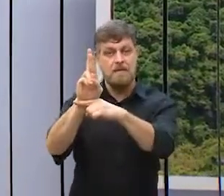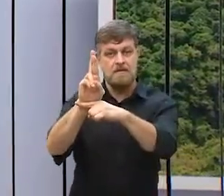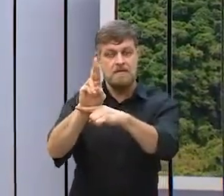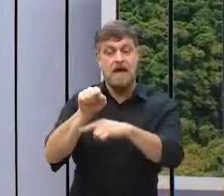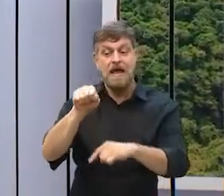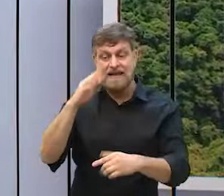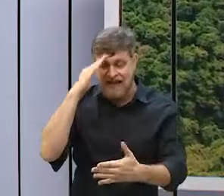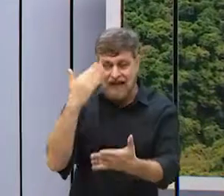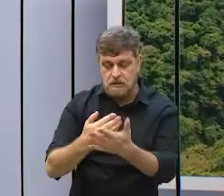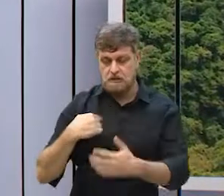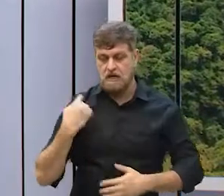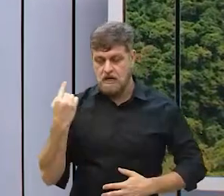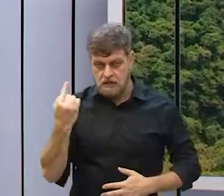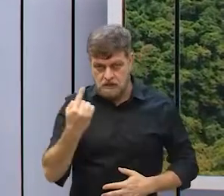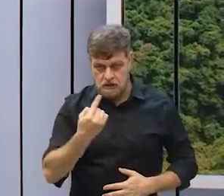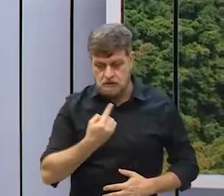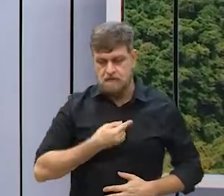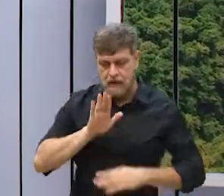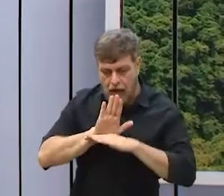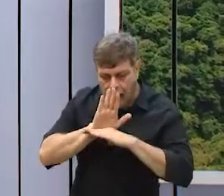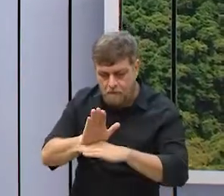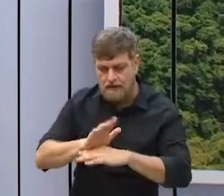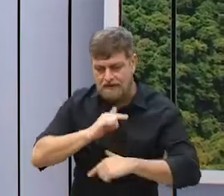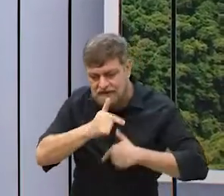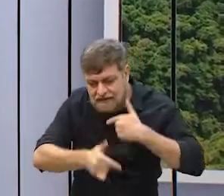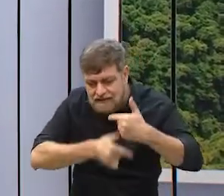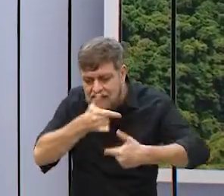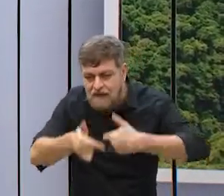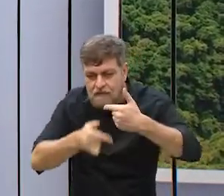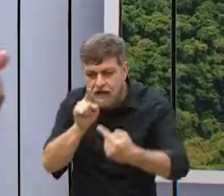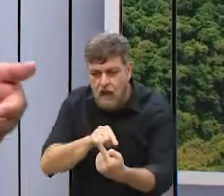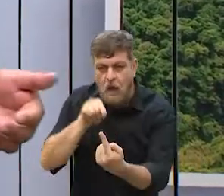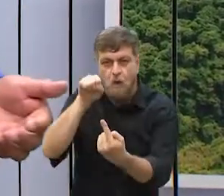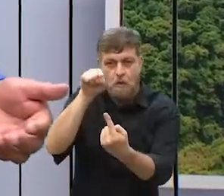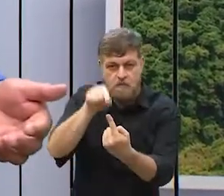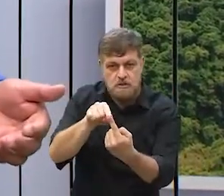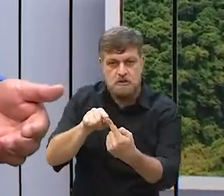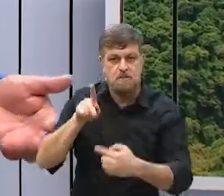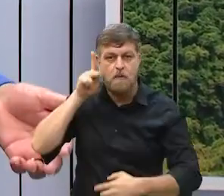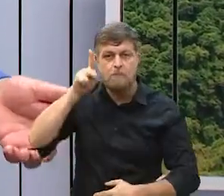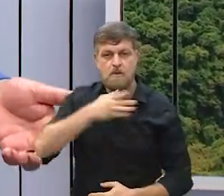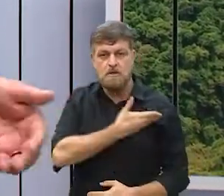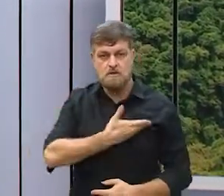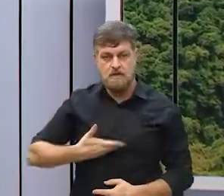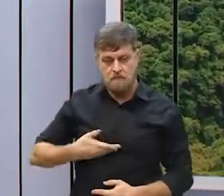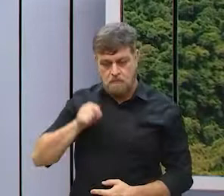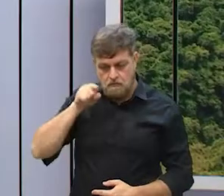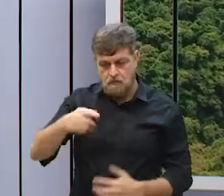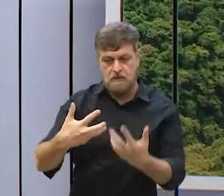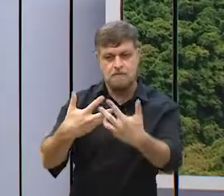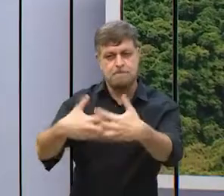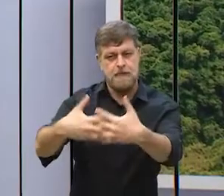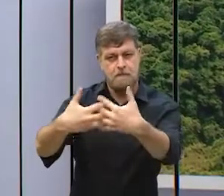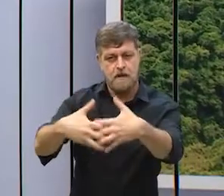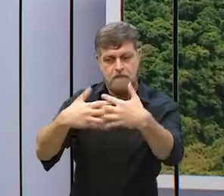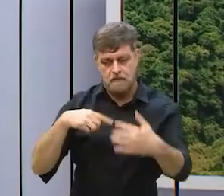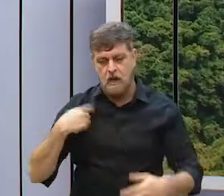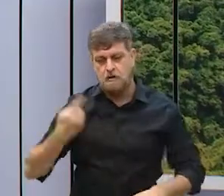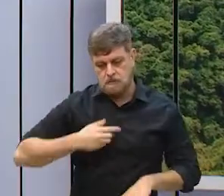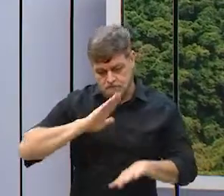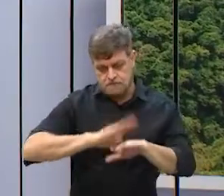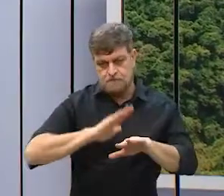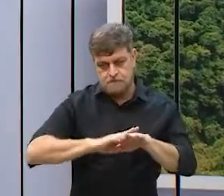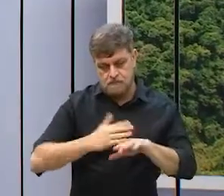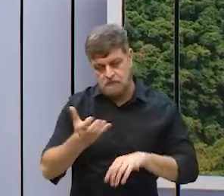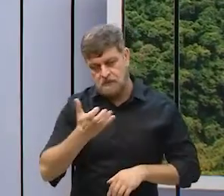da gente este retorno, né? Trabalhar em benefício de políticas públicas para a população. E é isso que a gente quer,